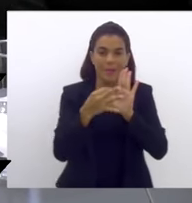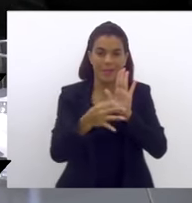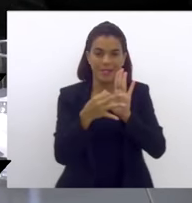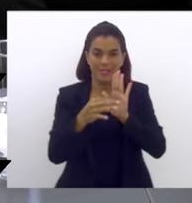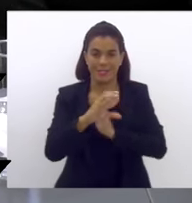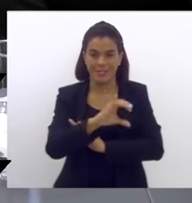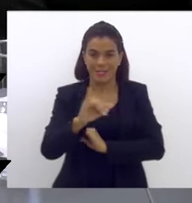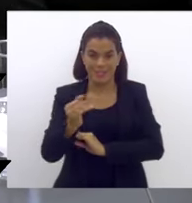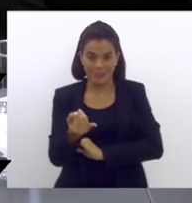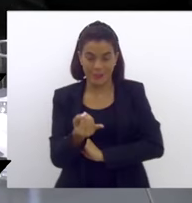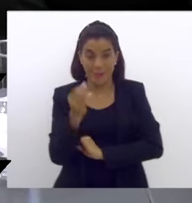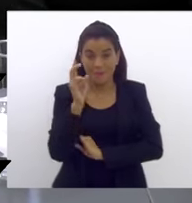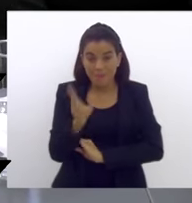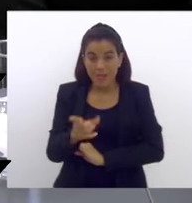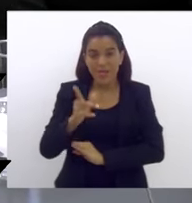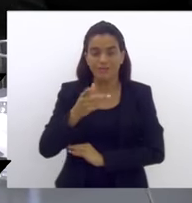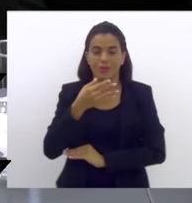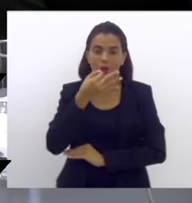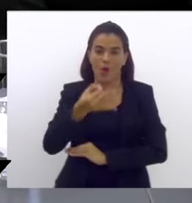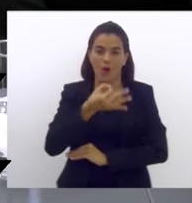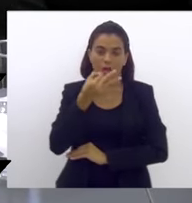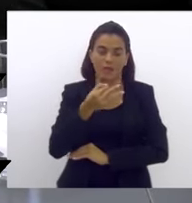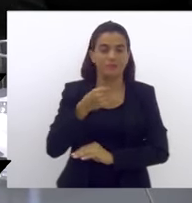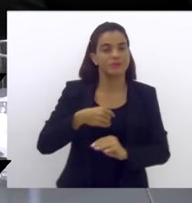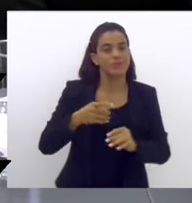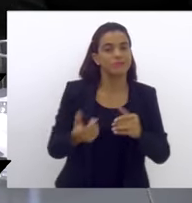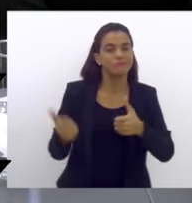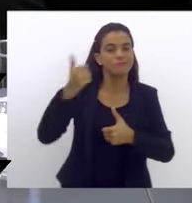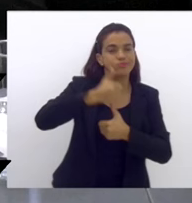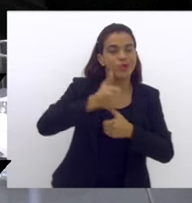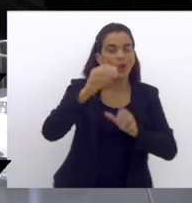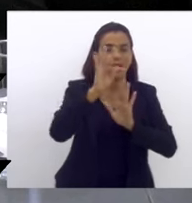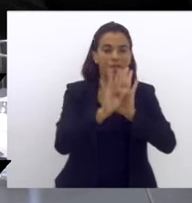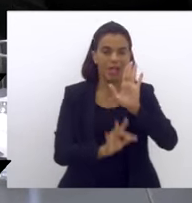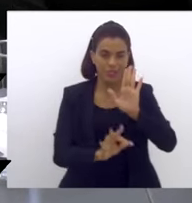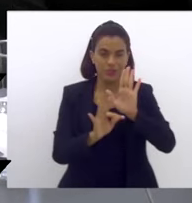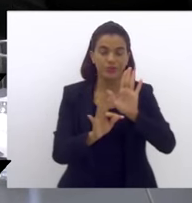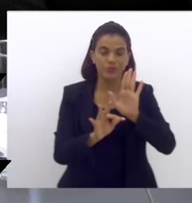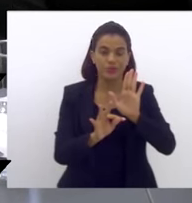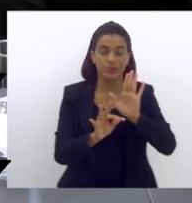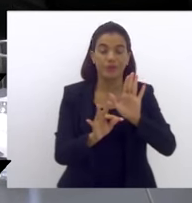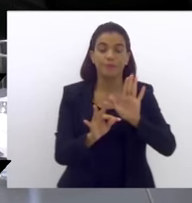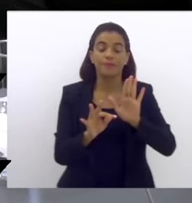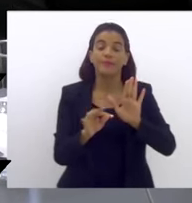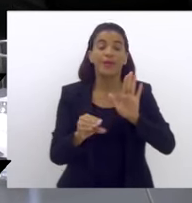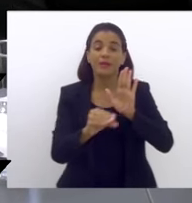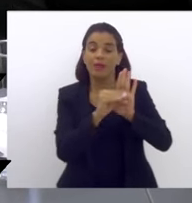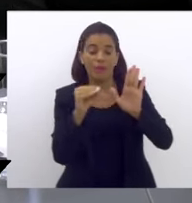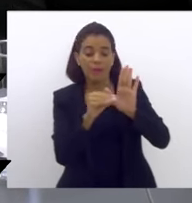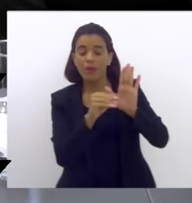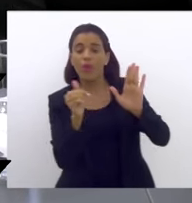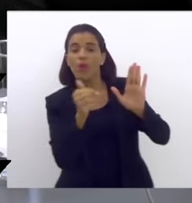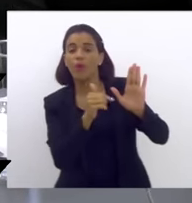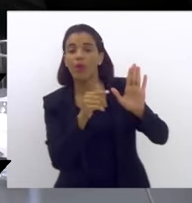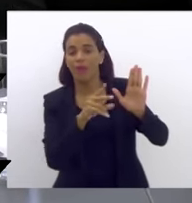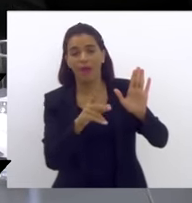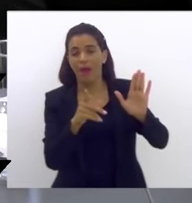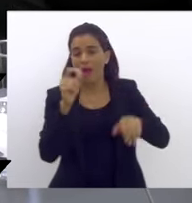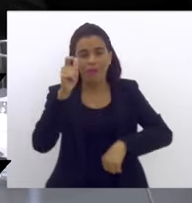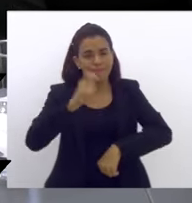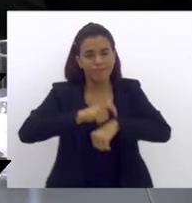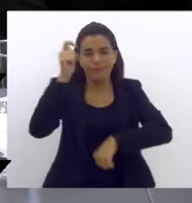às vezes tendo substitutivo aí o que acontece as emendas automaticamente vão ser